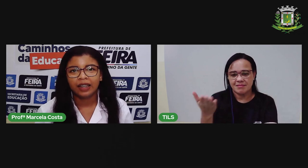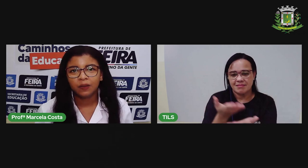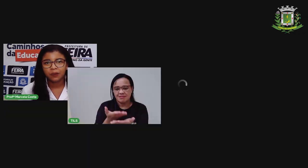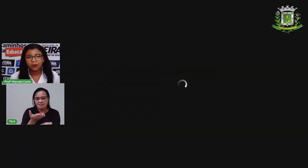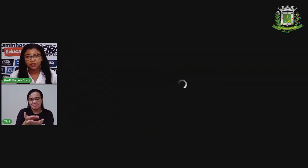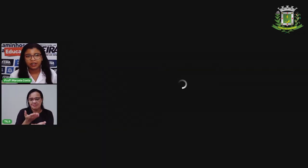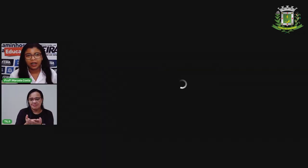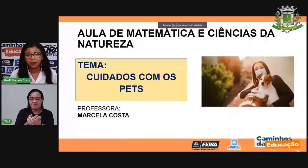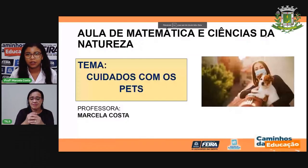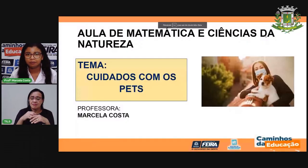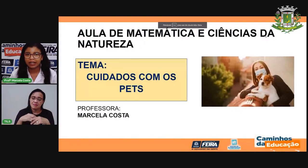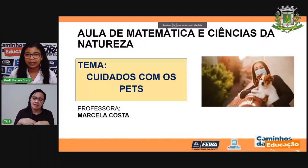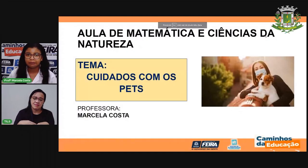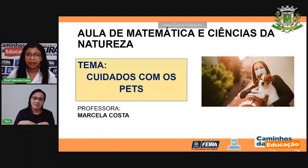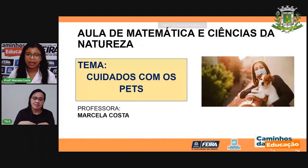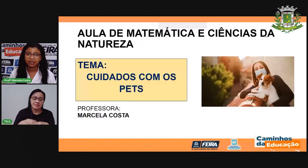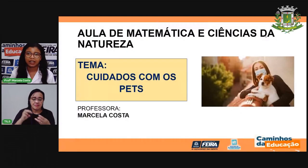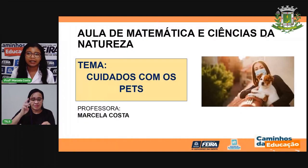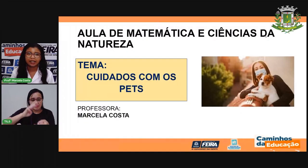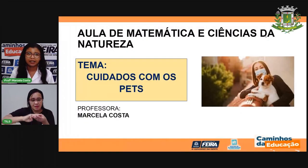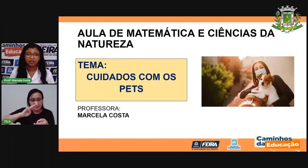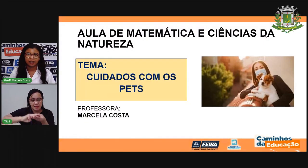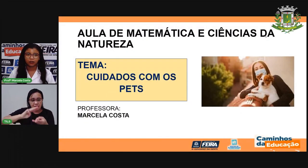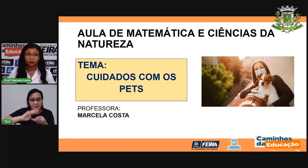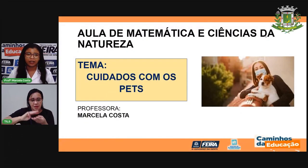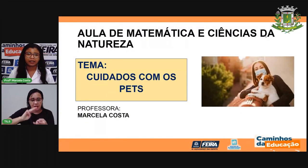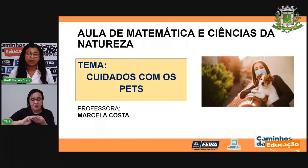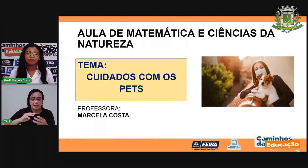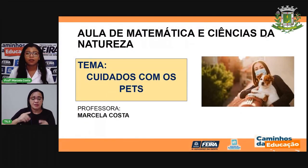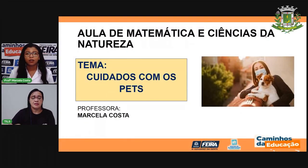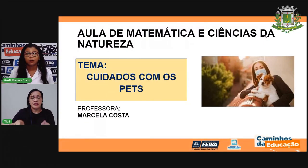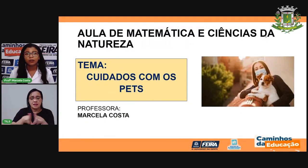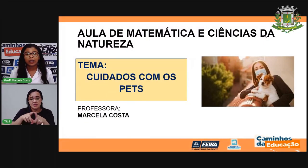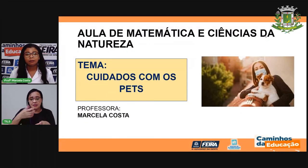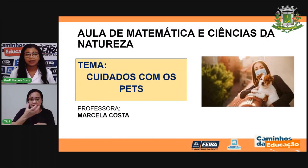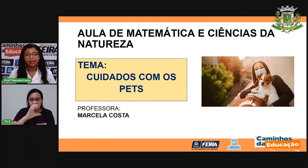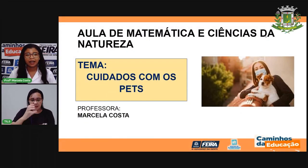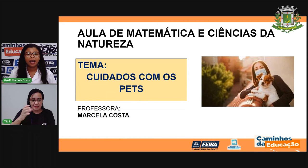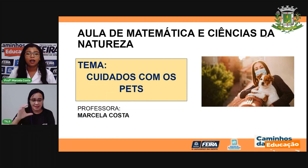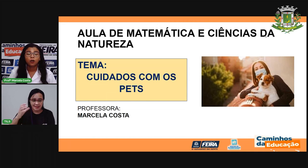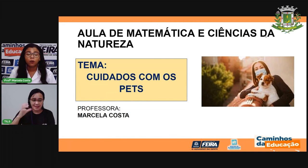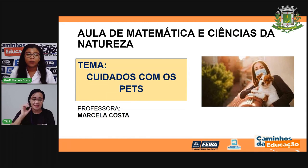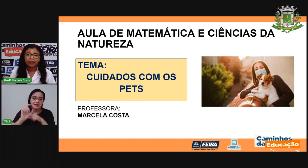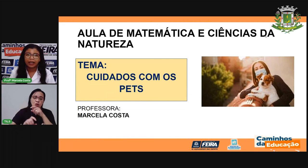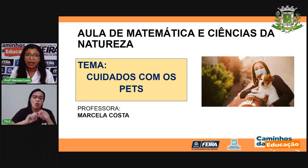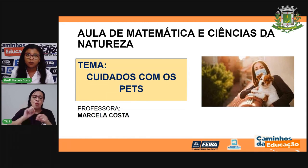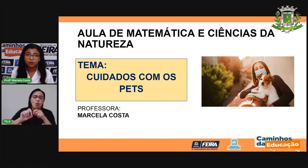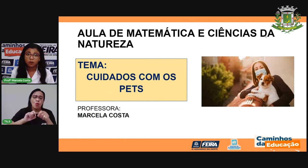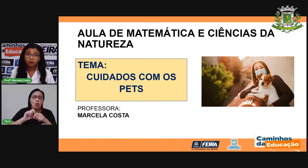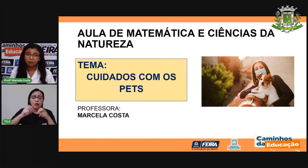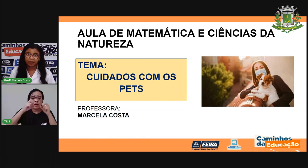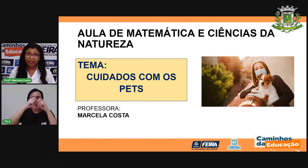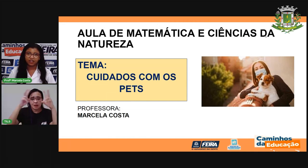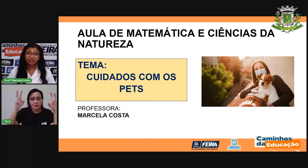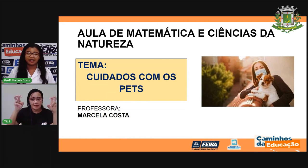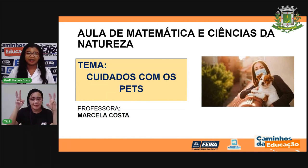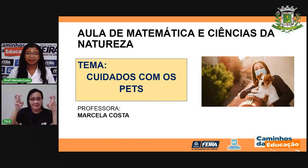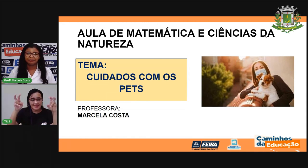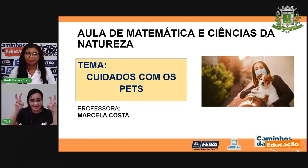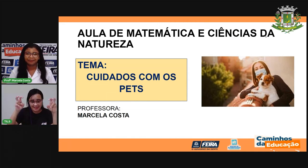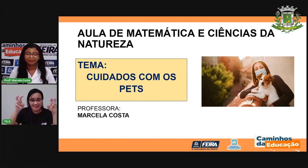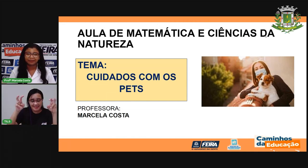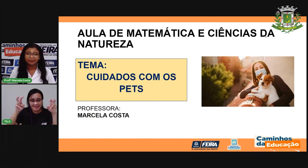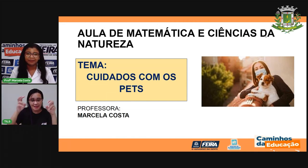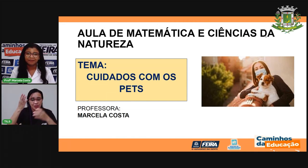Então, hoje, na aula de matemática e ciências da natureza, o tema será cuidados com os pés.